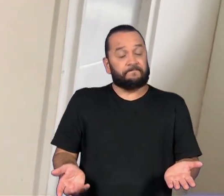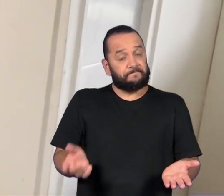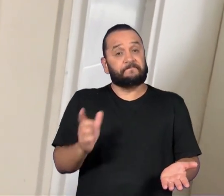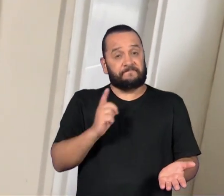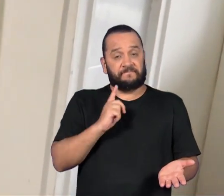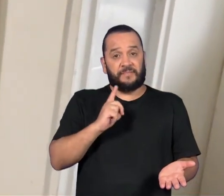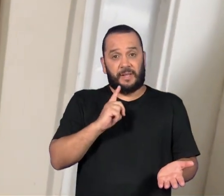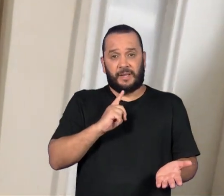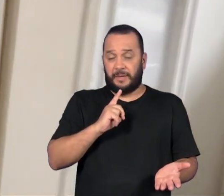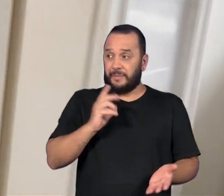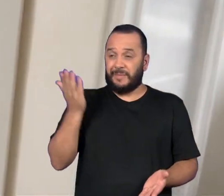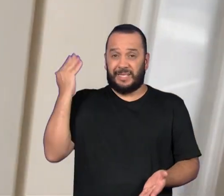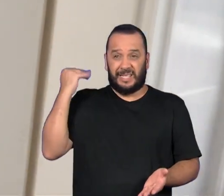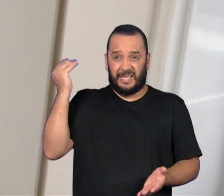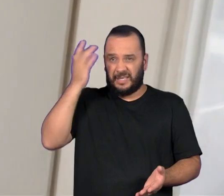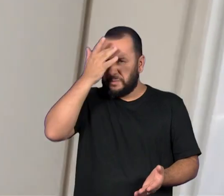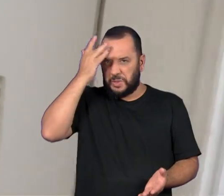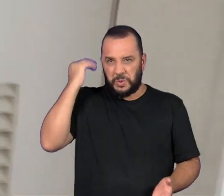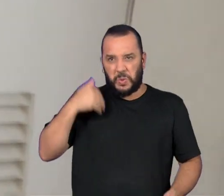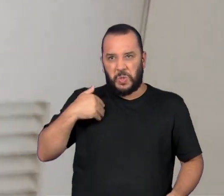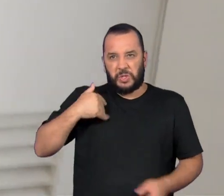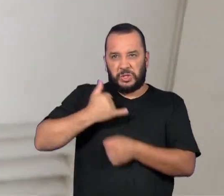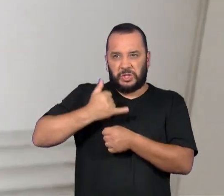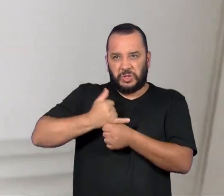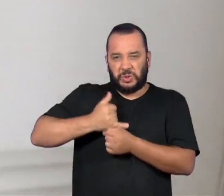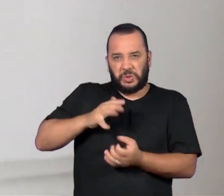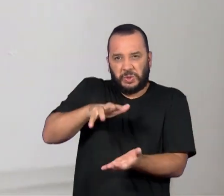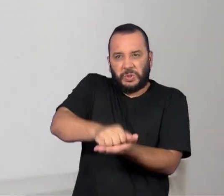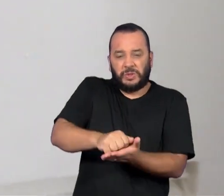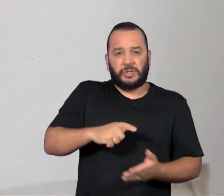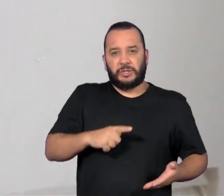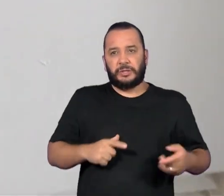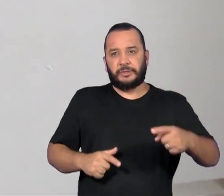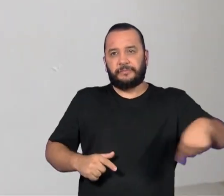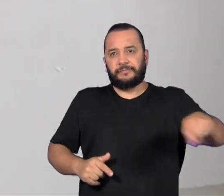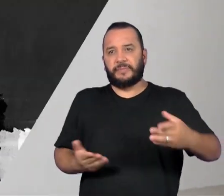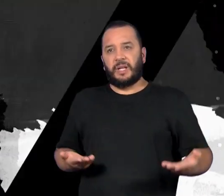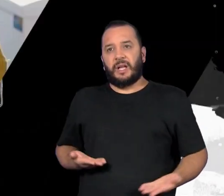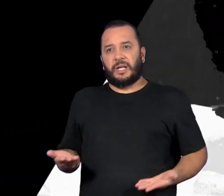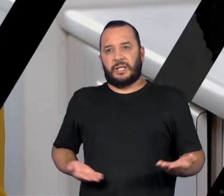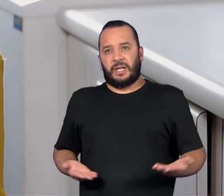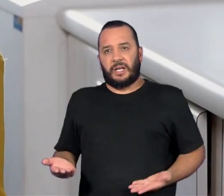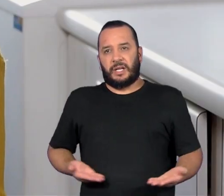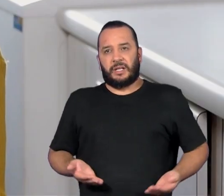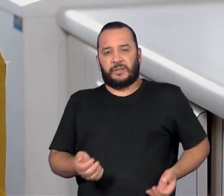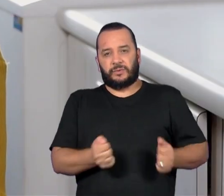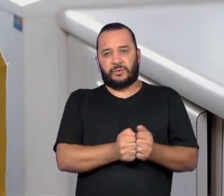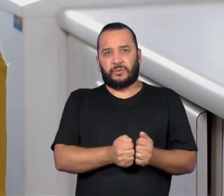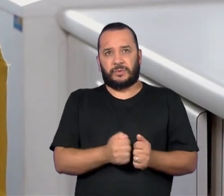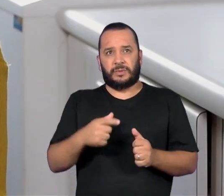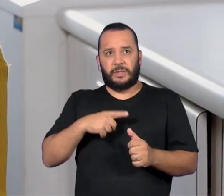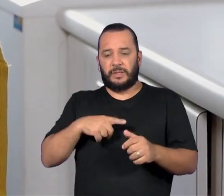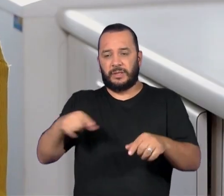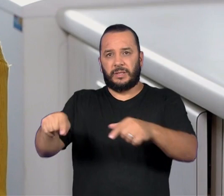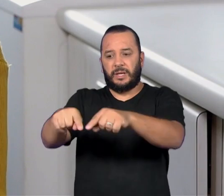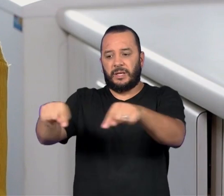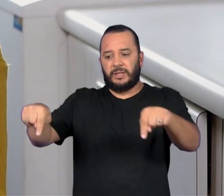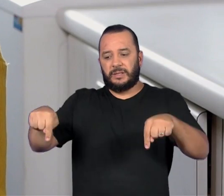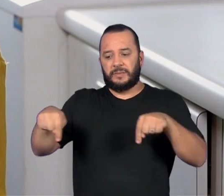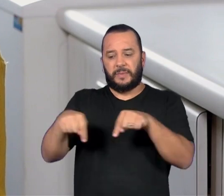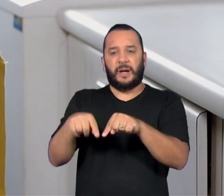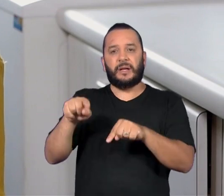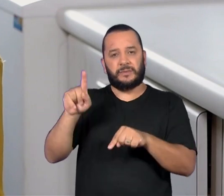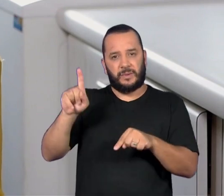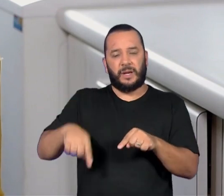os colonos, né, a aristocracia, tinham os servos à sua disposição. E aí esse espaço era chamado